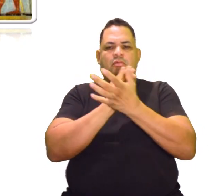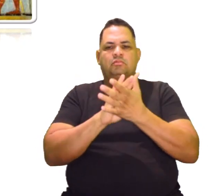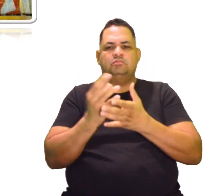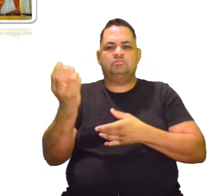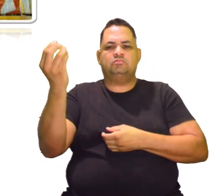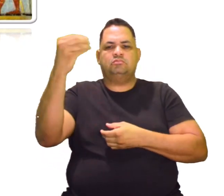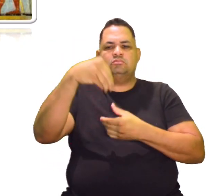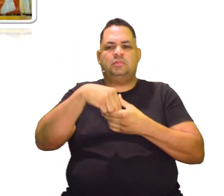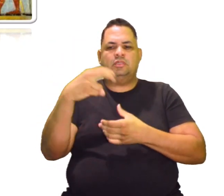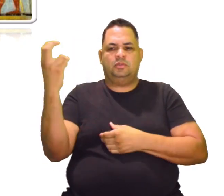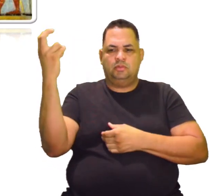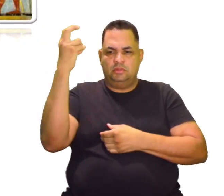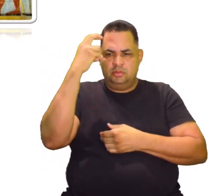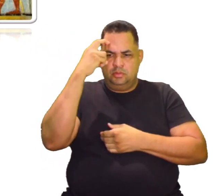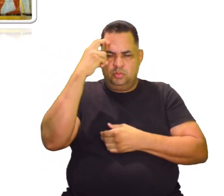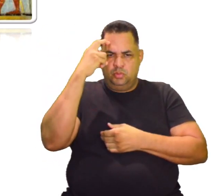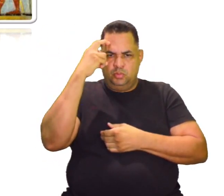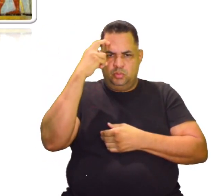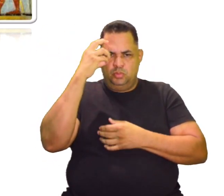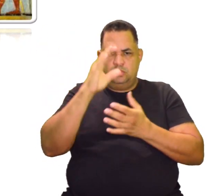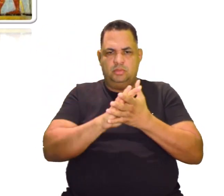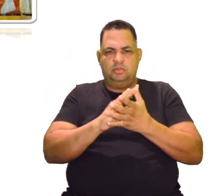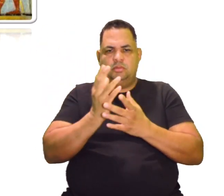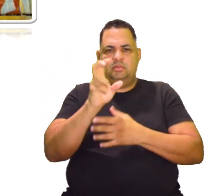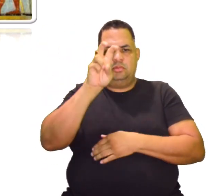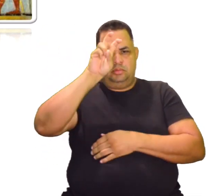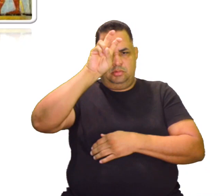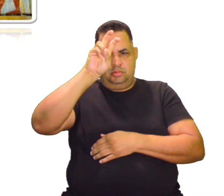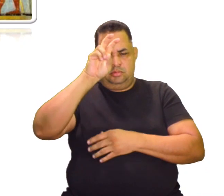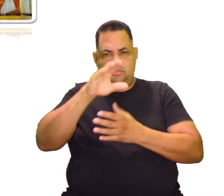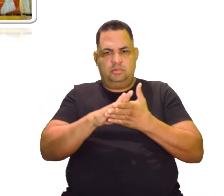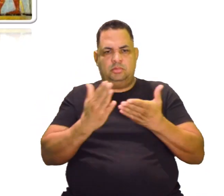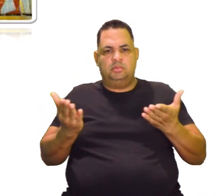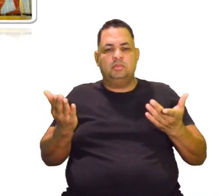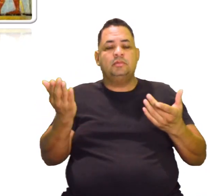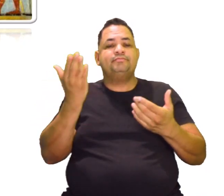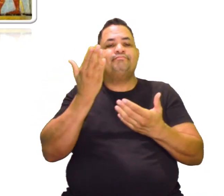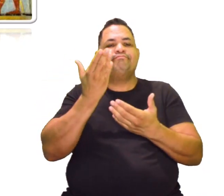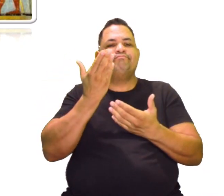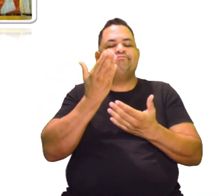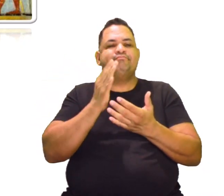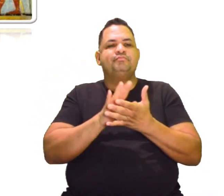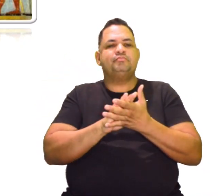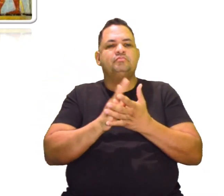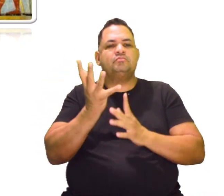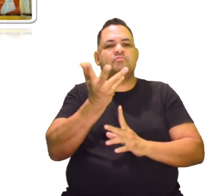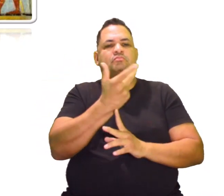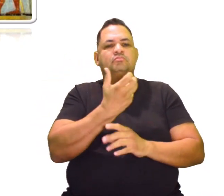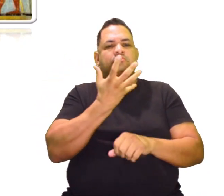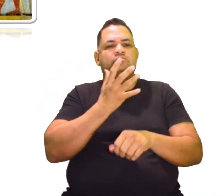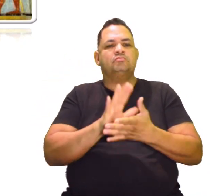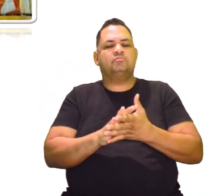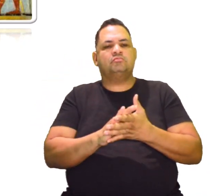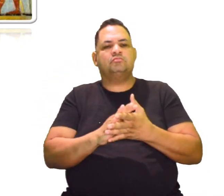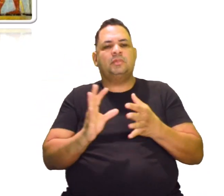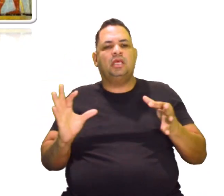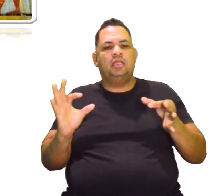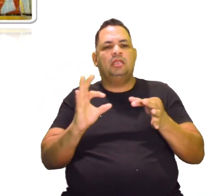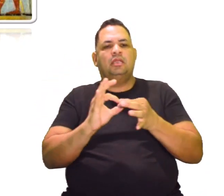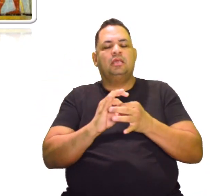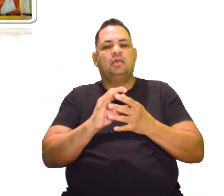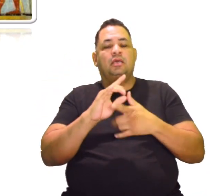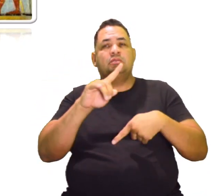egípcia. Então, estudante, e também a arte era o quê? Ligada à vida após a morte. Então,